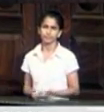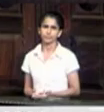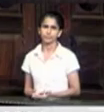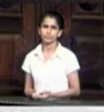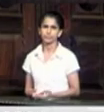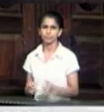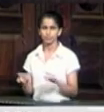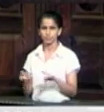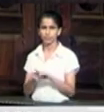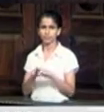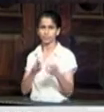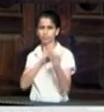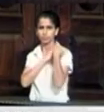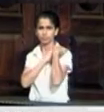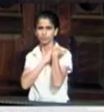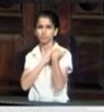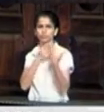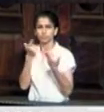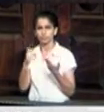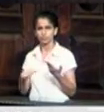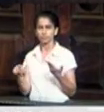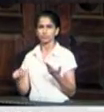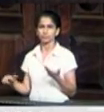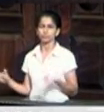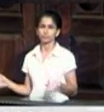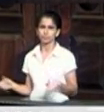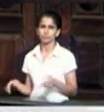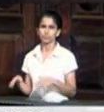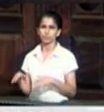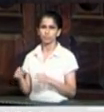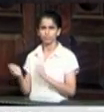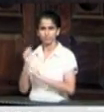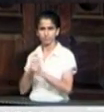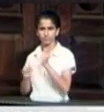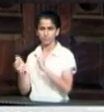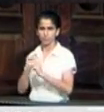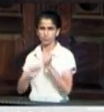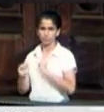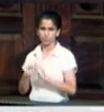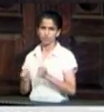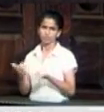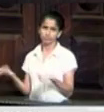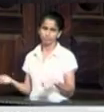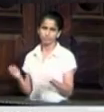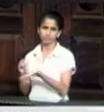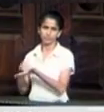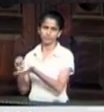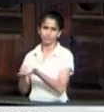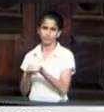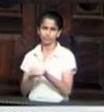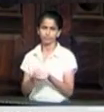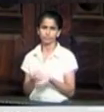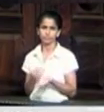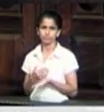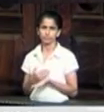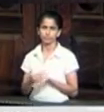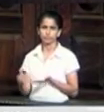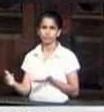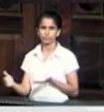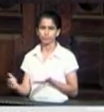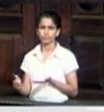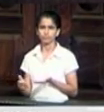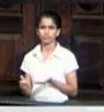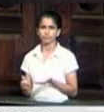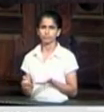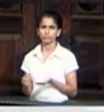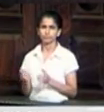crime de responsabilidade ou improbidade administrativa. Acabaram regulamentando. Muitos meses